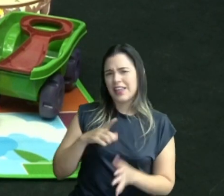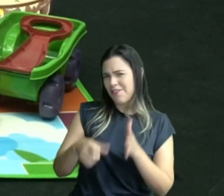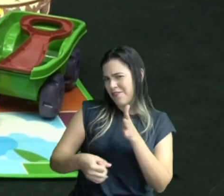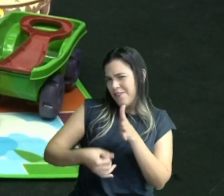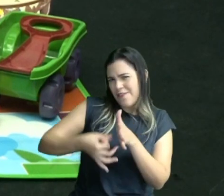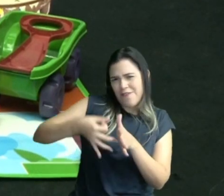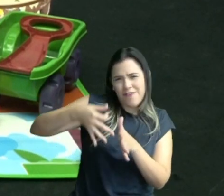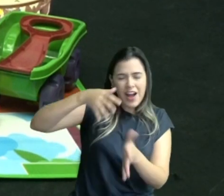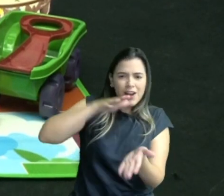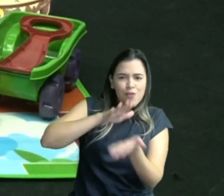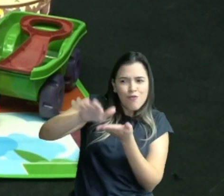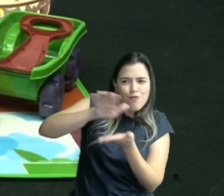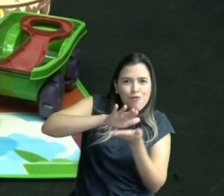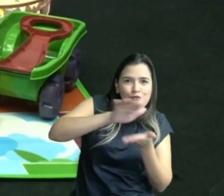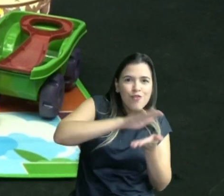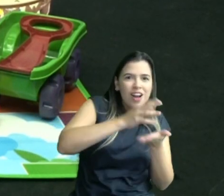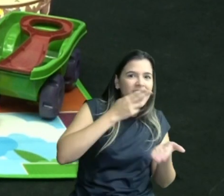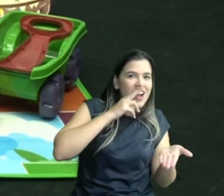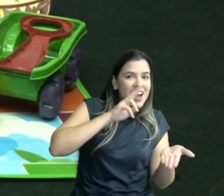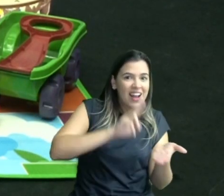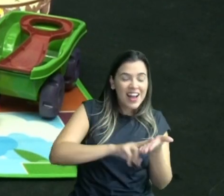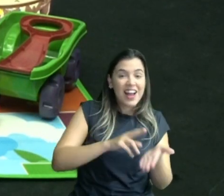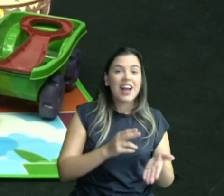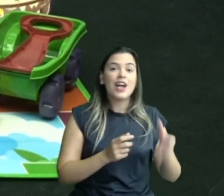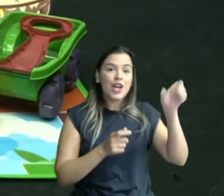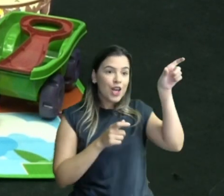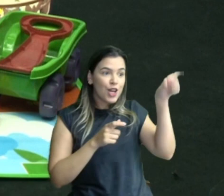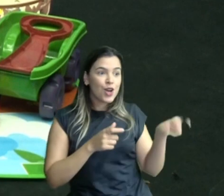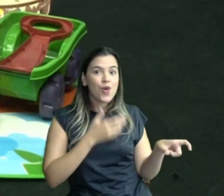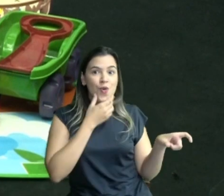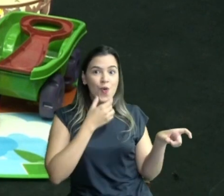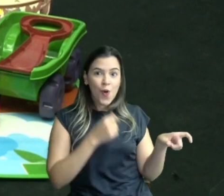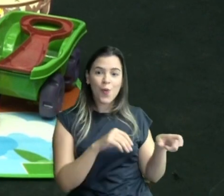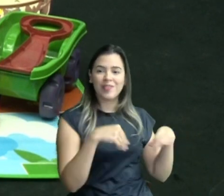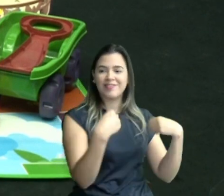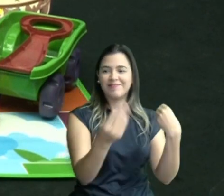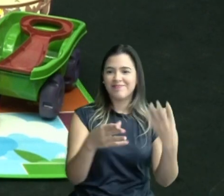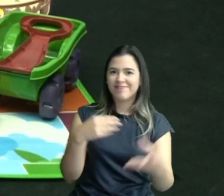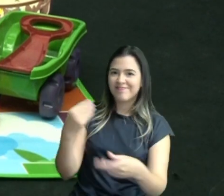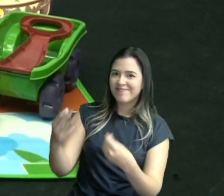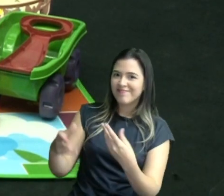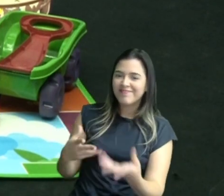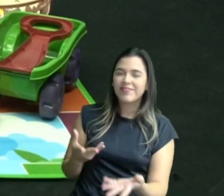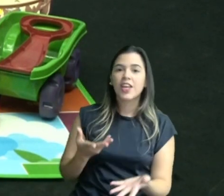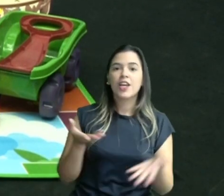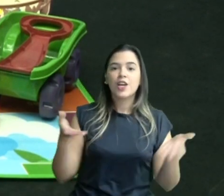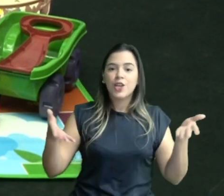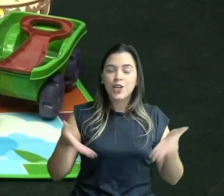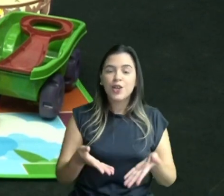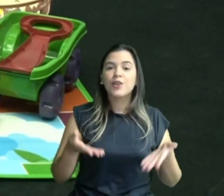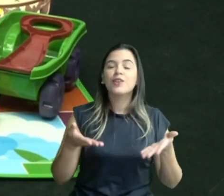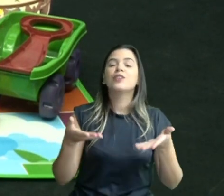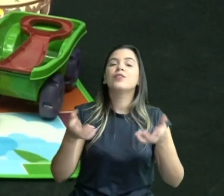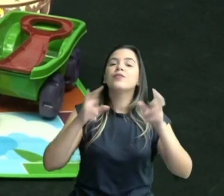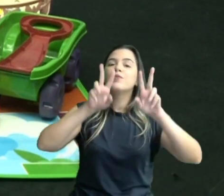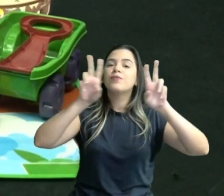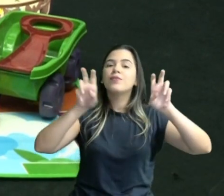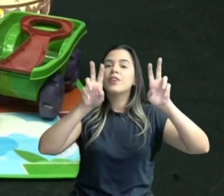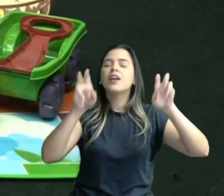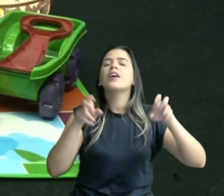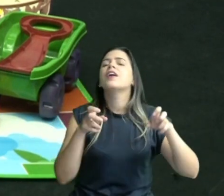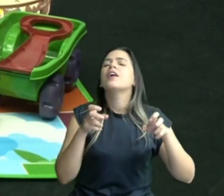várias correspondências não foi e um carteiro entregando todas elas E hoje nós vamos falar sobre